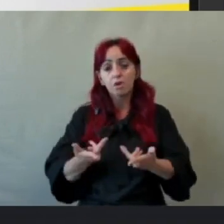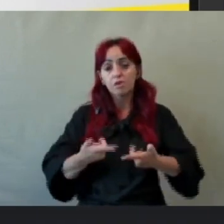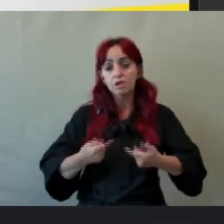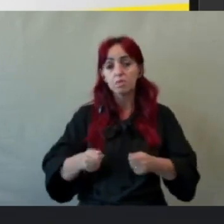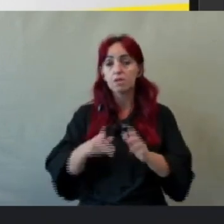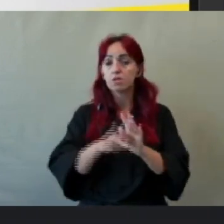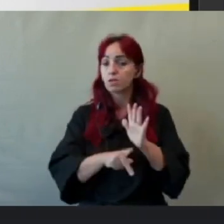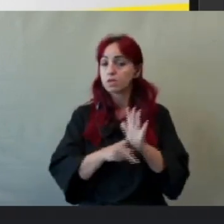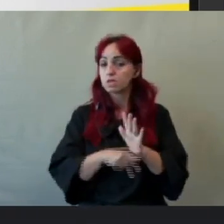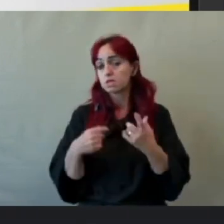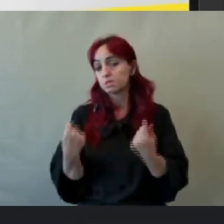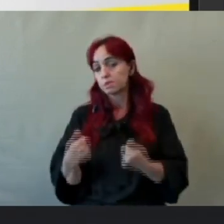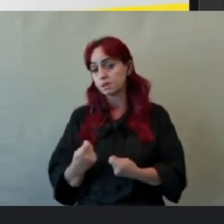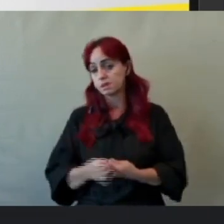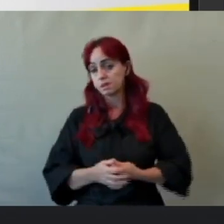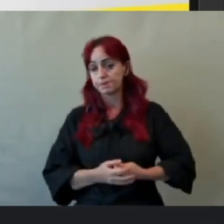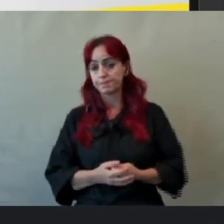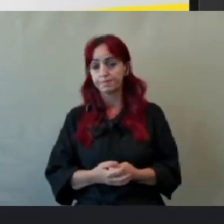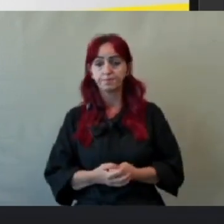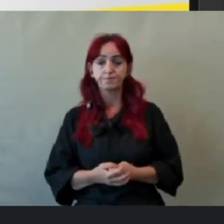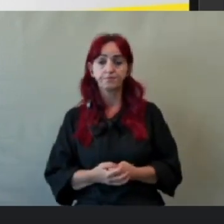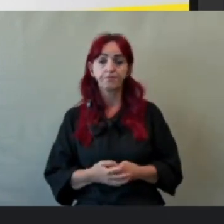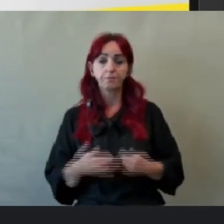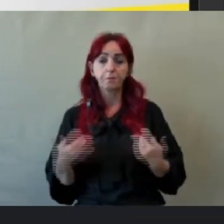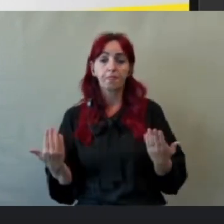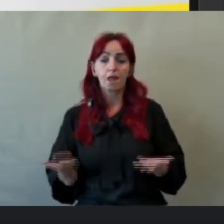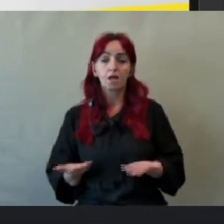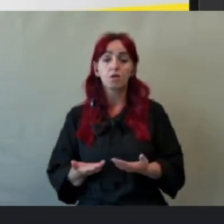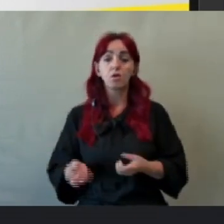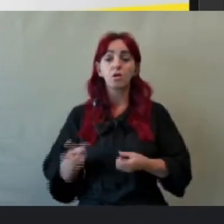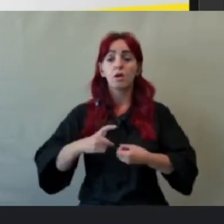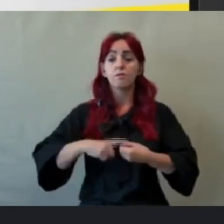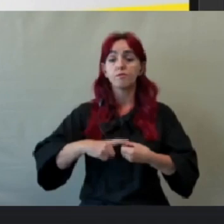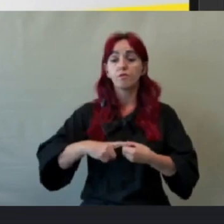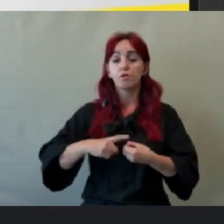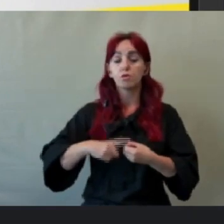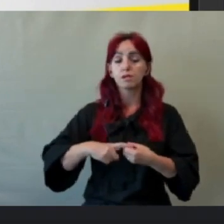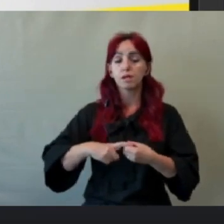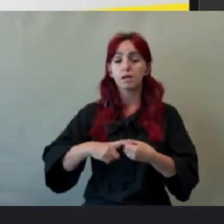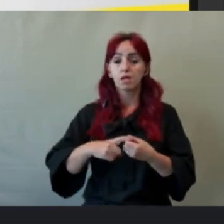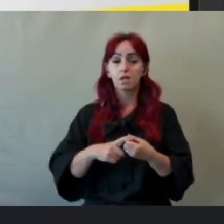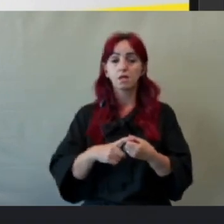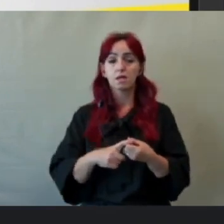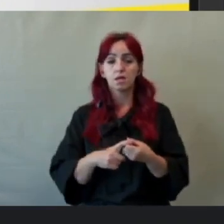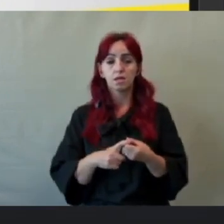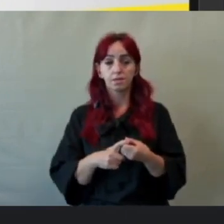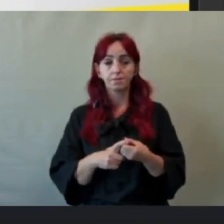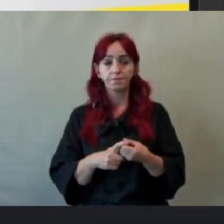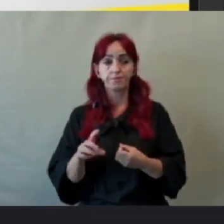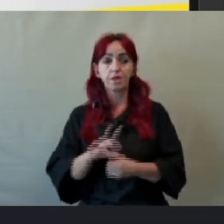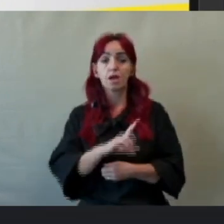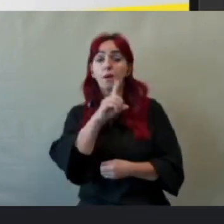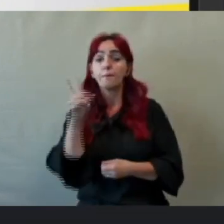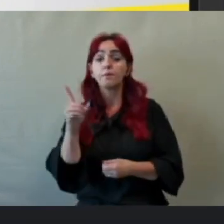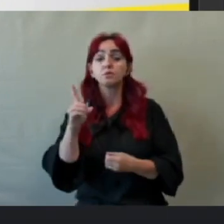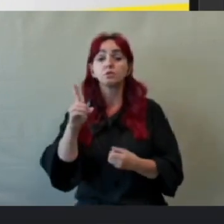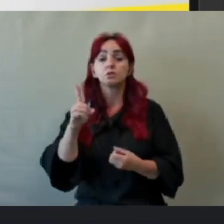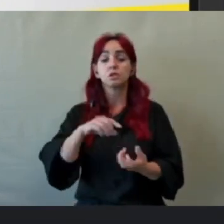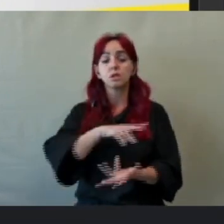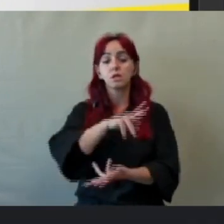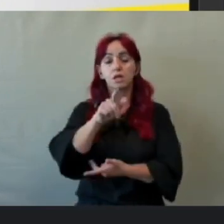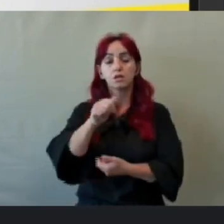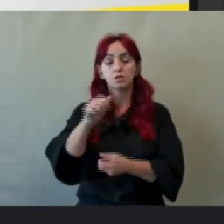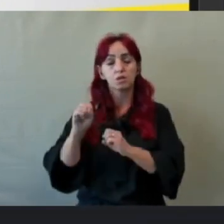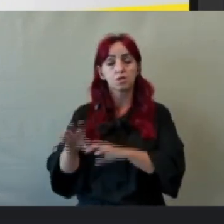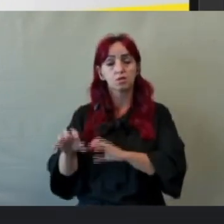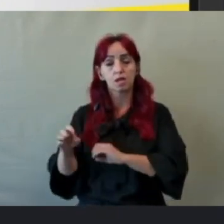achar necessário. Agora, eu vou voltar para o Plano Nacional de Educação e o Plano Municipal,